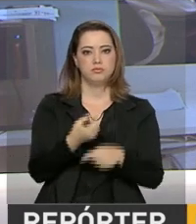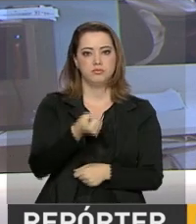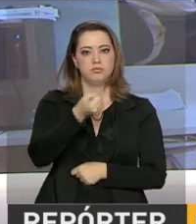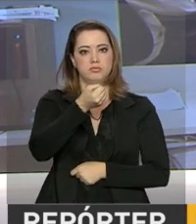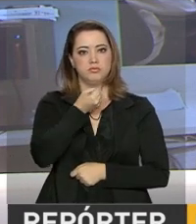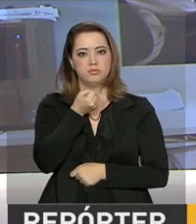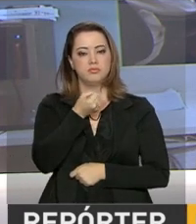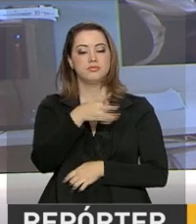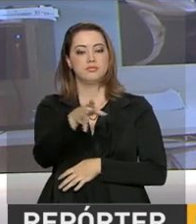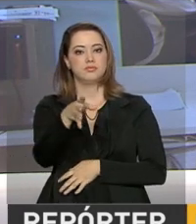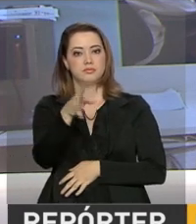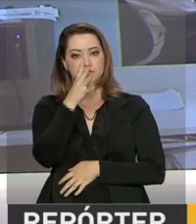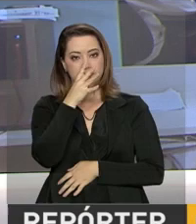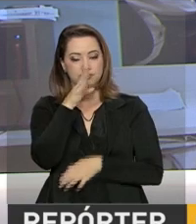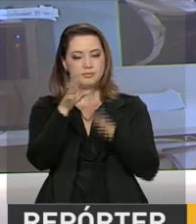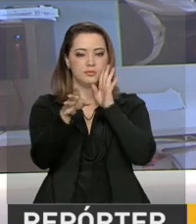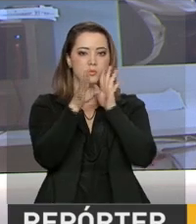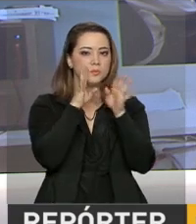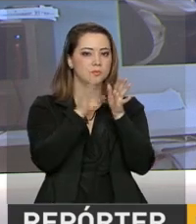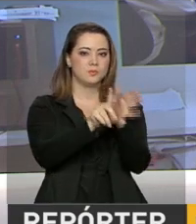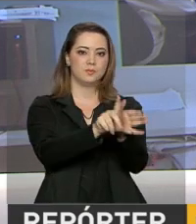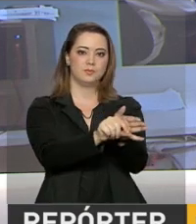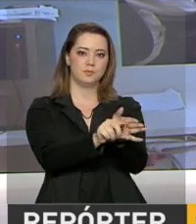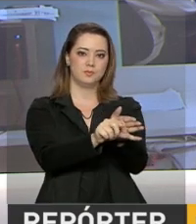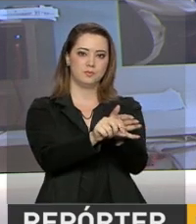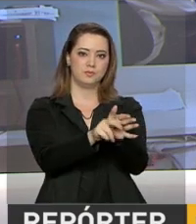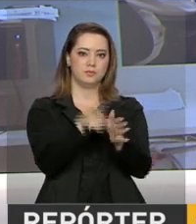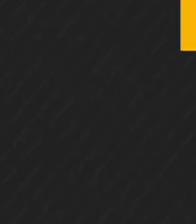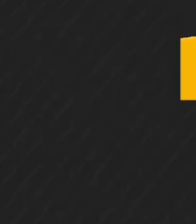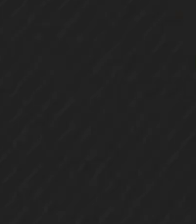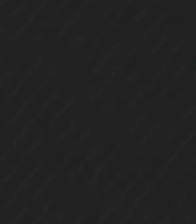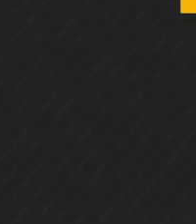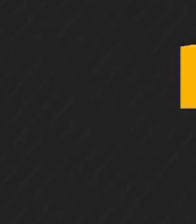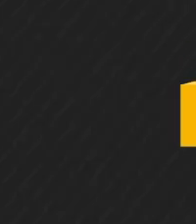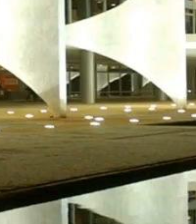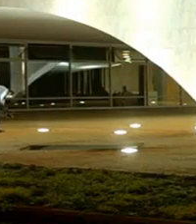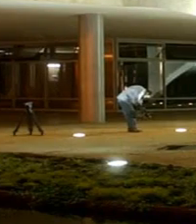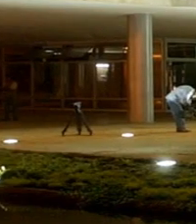NBR acompanhe também as novidades em nossas redes